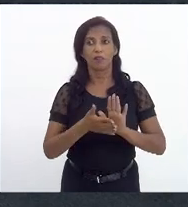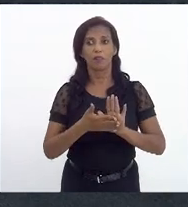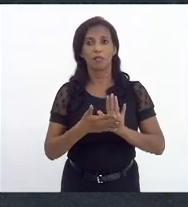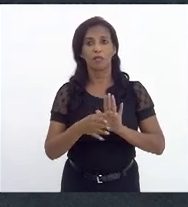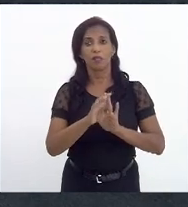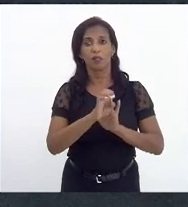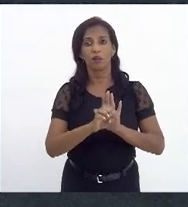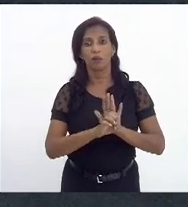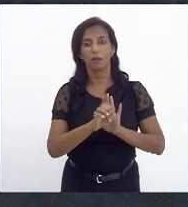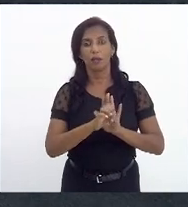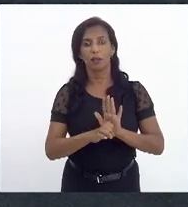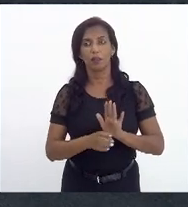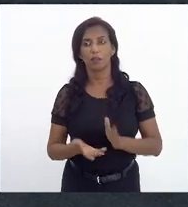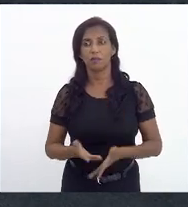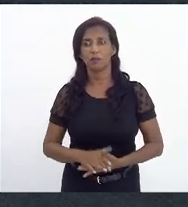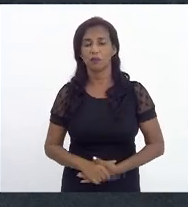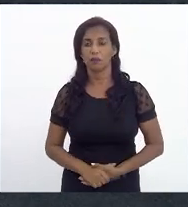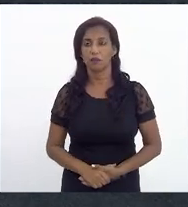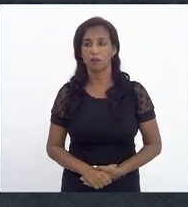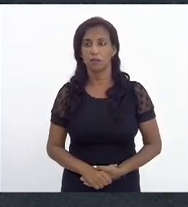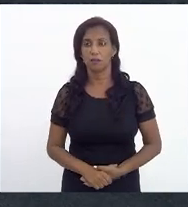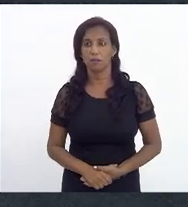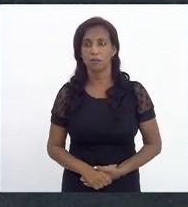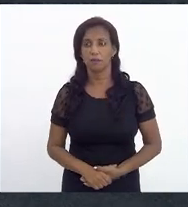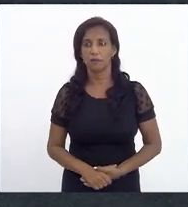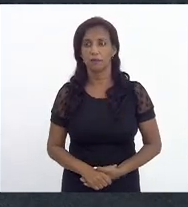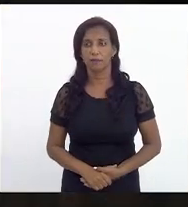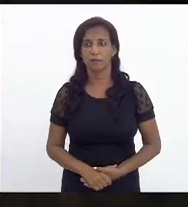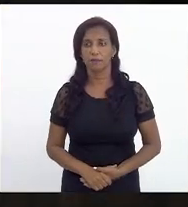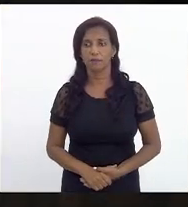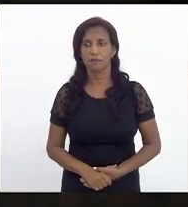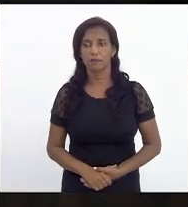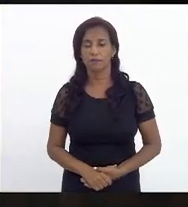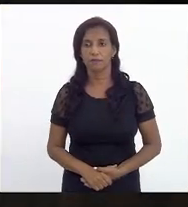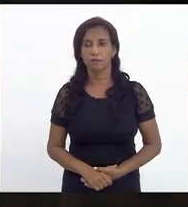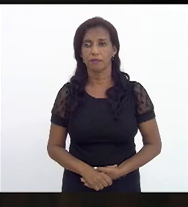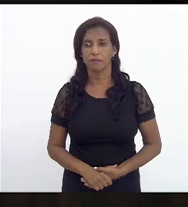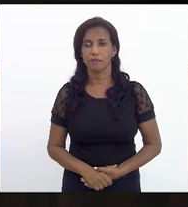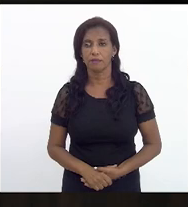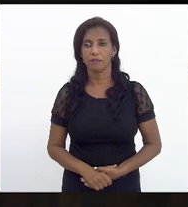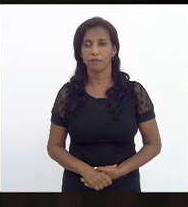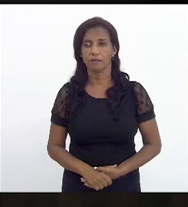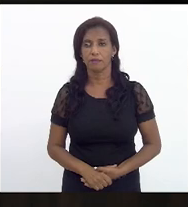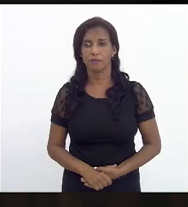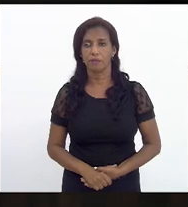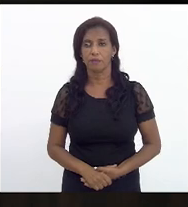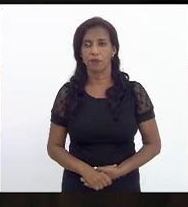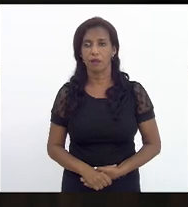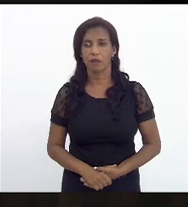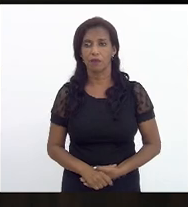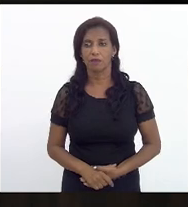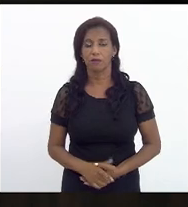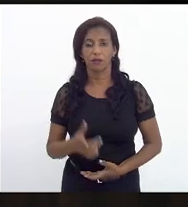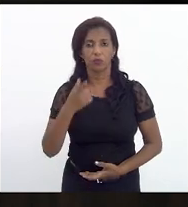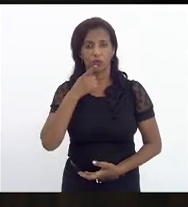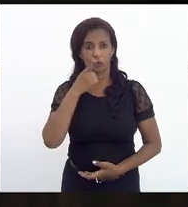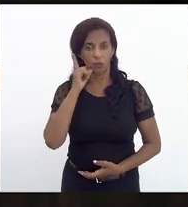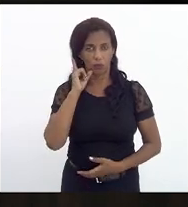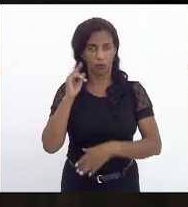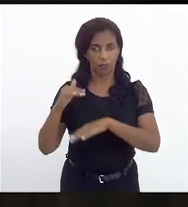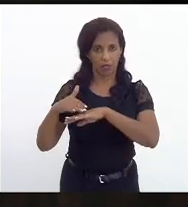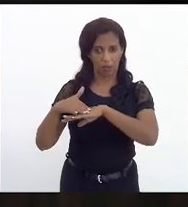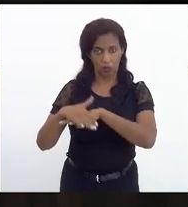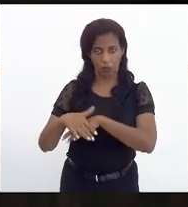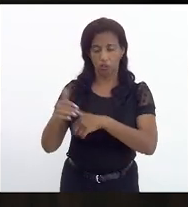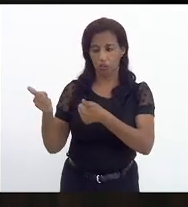emenda constitucional, sobre as emendas. Nós estamos tentando, porque nós terminamos ontem, no final da noite, a